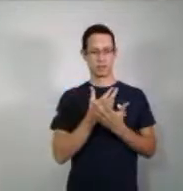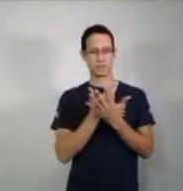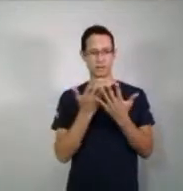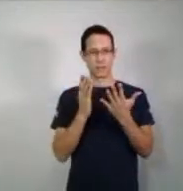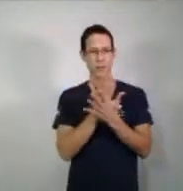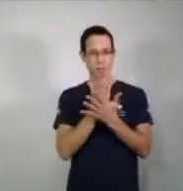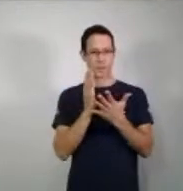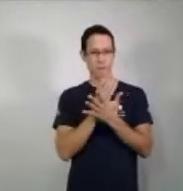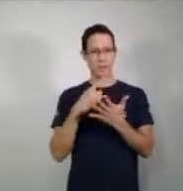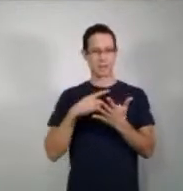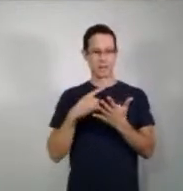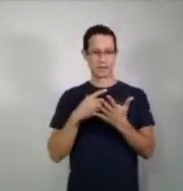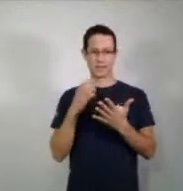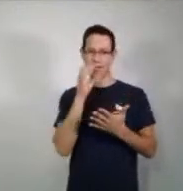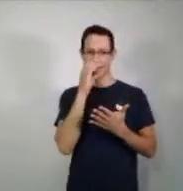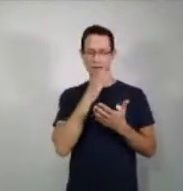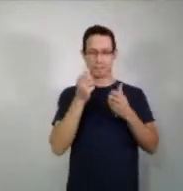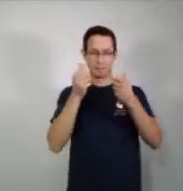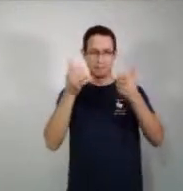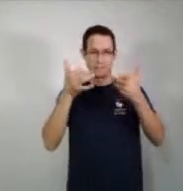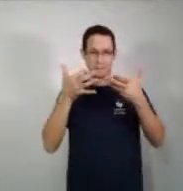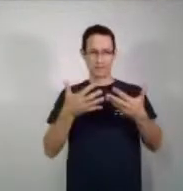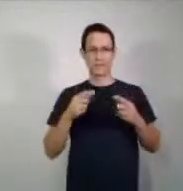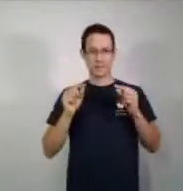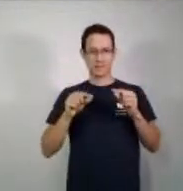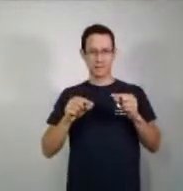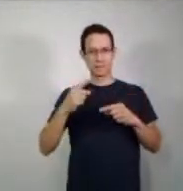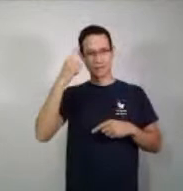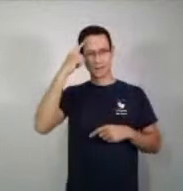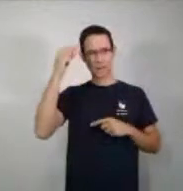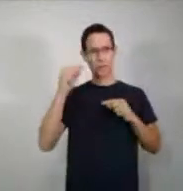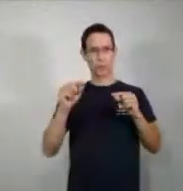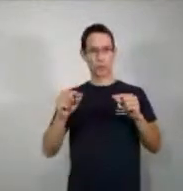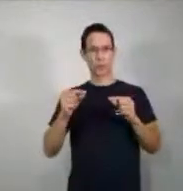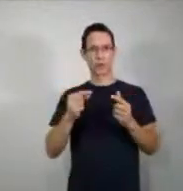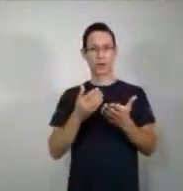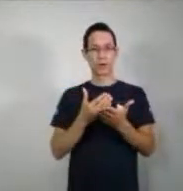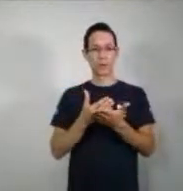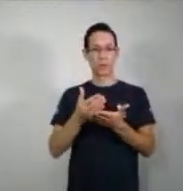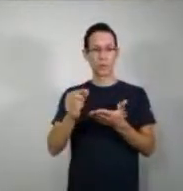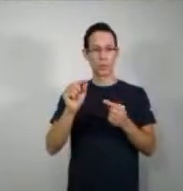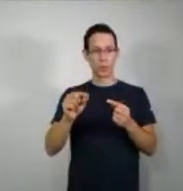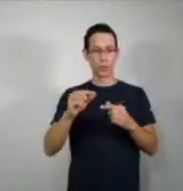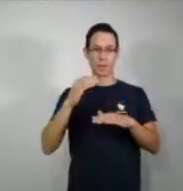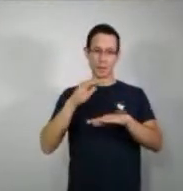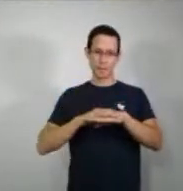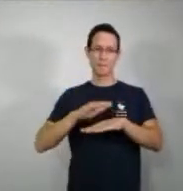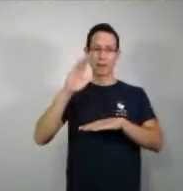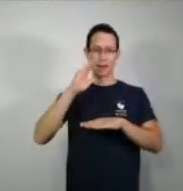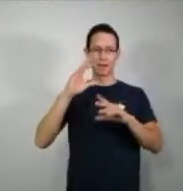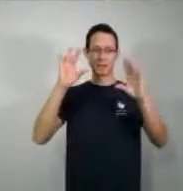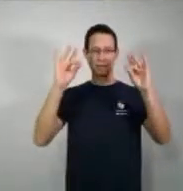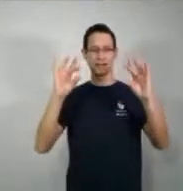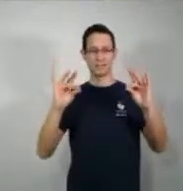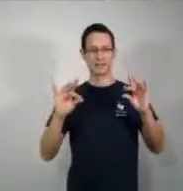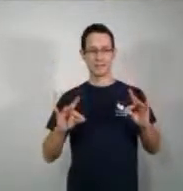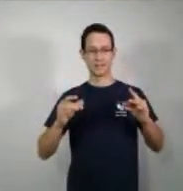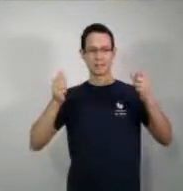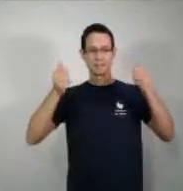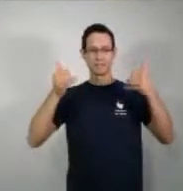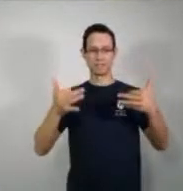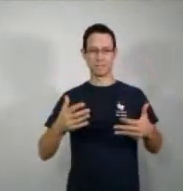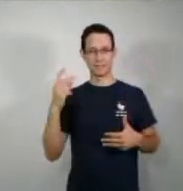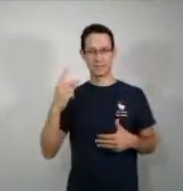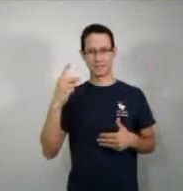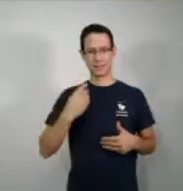algumas linhas rápidas sobre ele, e a ideia dessa conversa é que justamente a gente entre com mais detalhe na vida dele, que é tão rica.